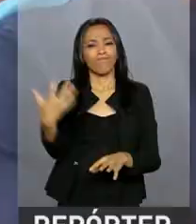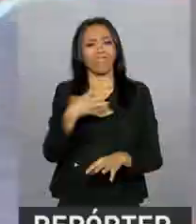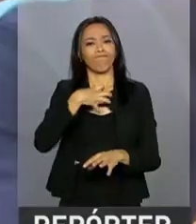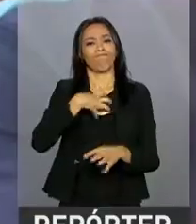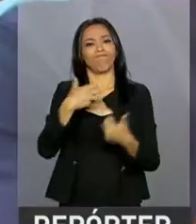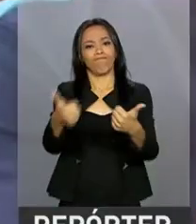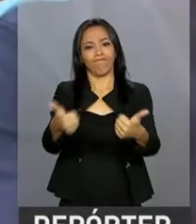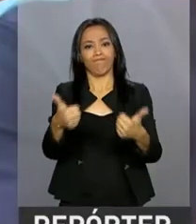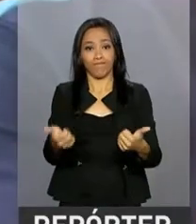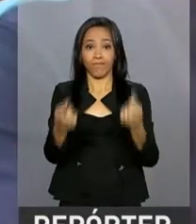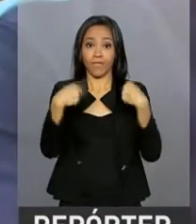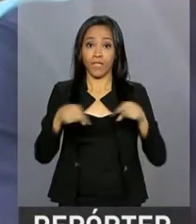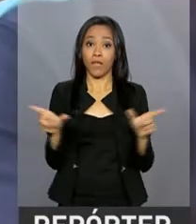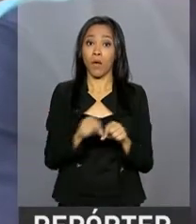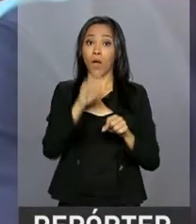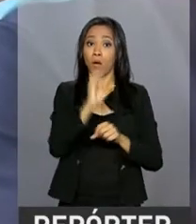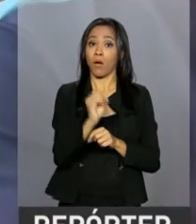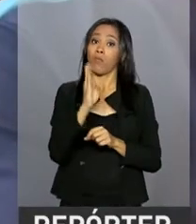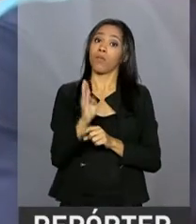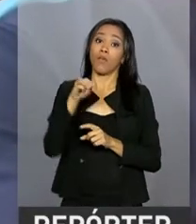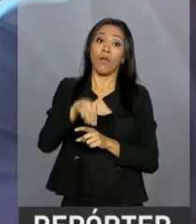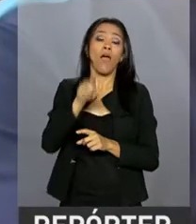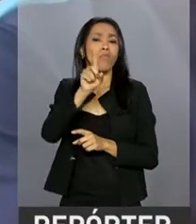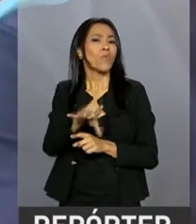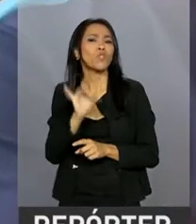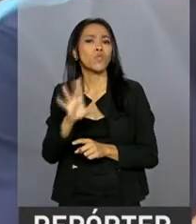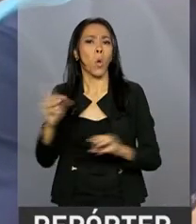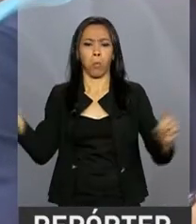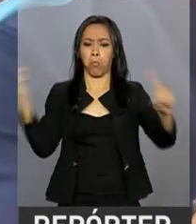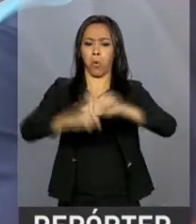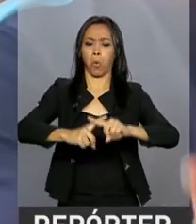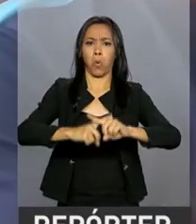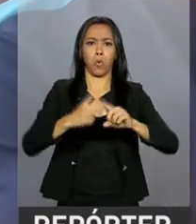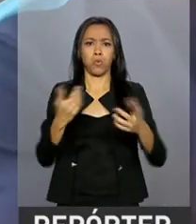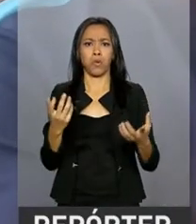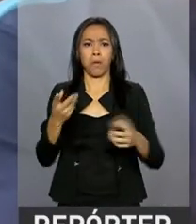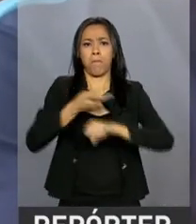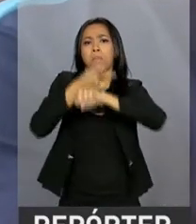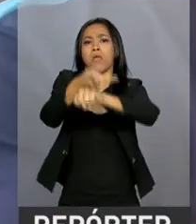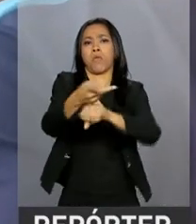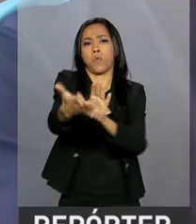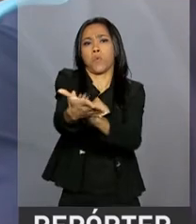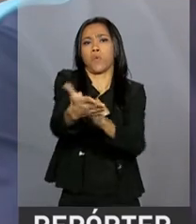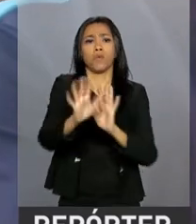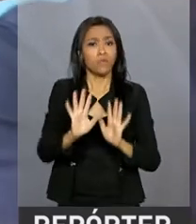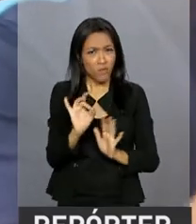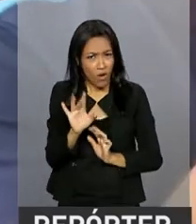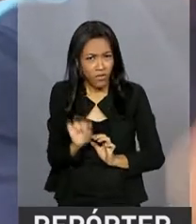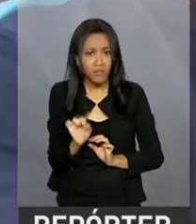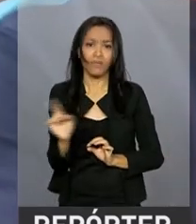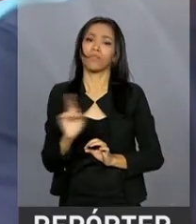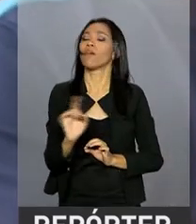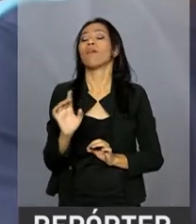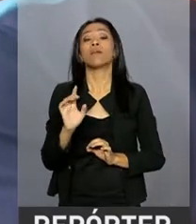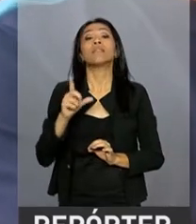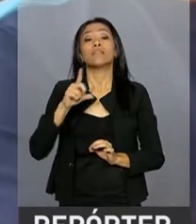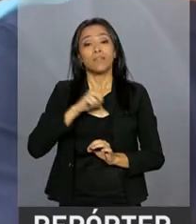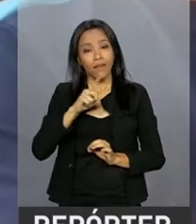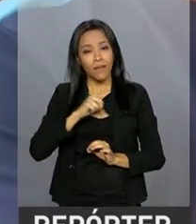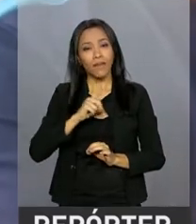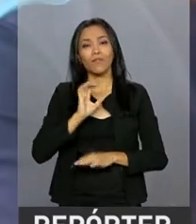a 1 a 1 no méxico ela não leva apenas o curso não é apenas uma premiação ela envolve real em todas as disputas